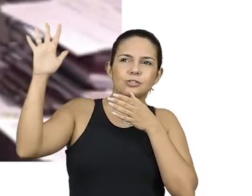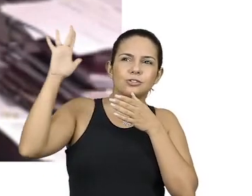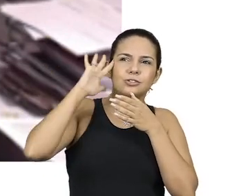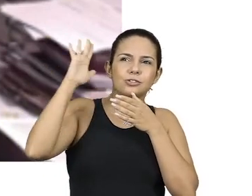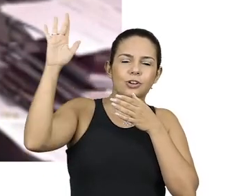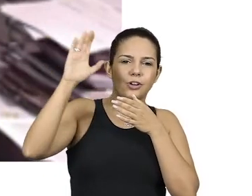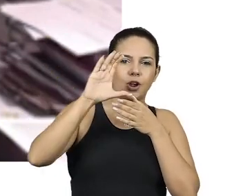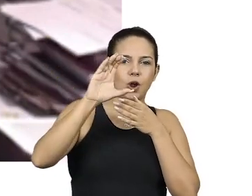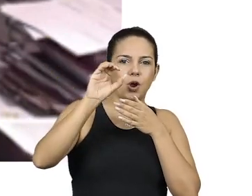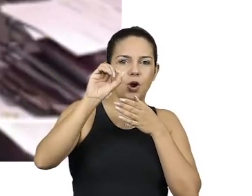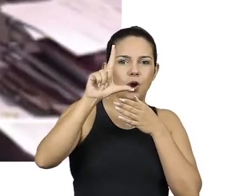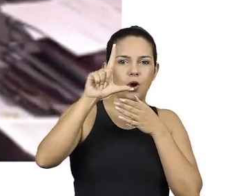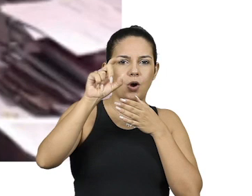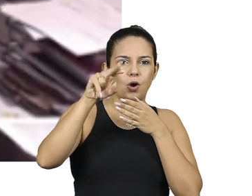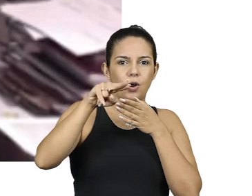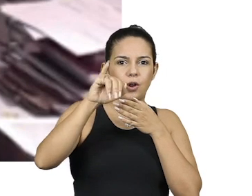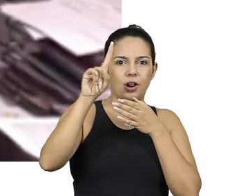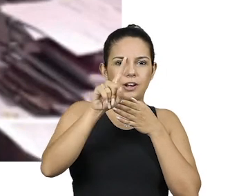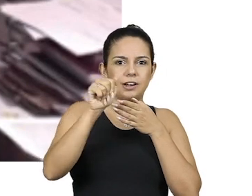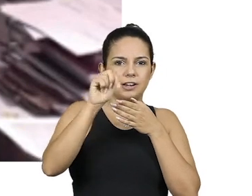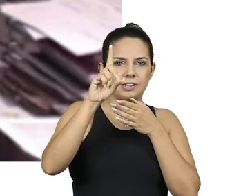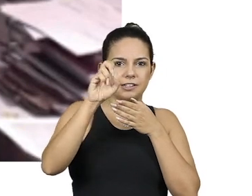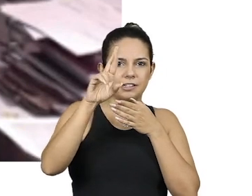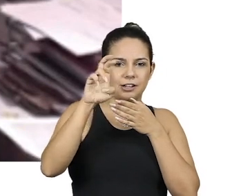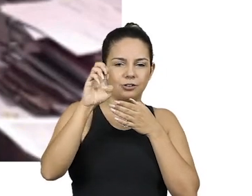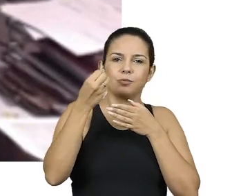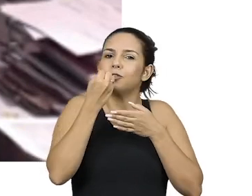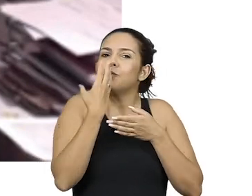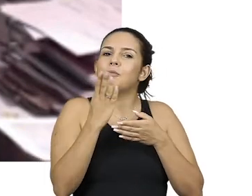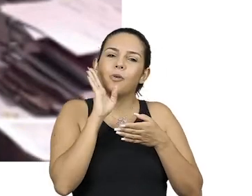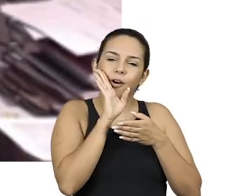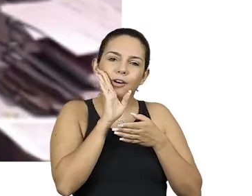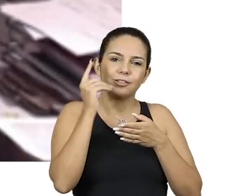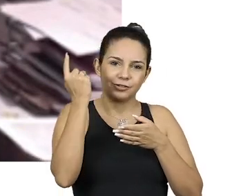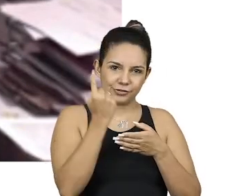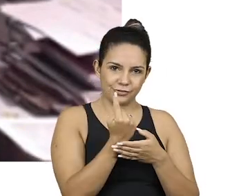os colonizadores eram muito bonzinhos